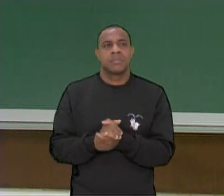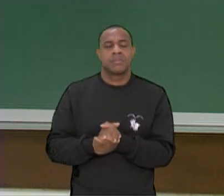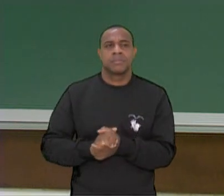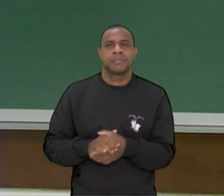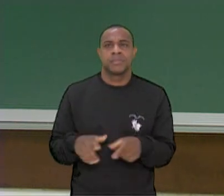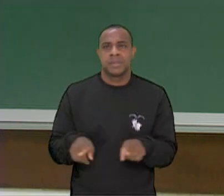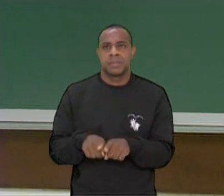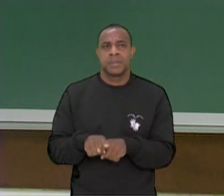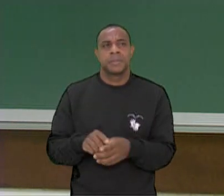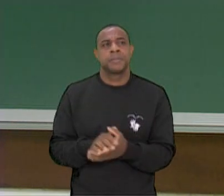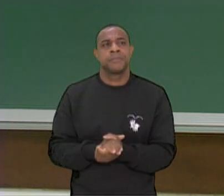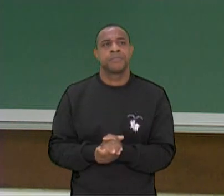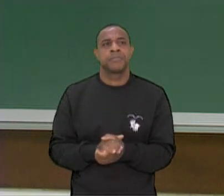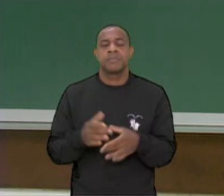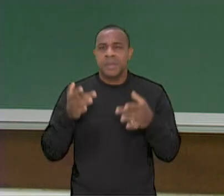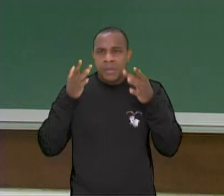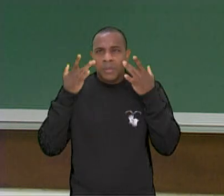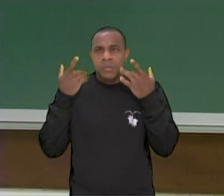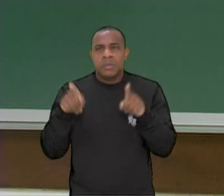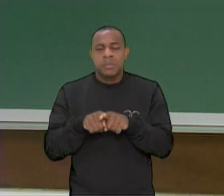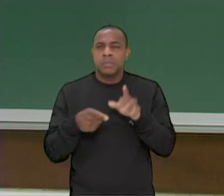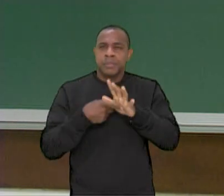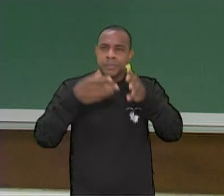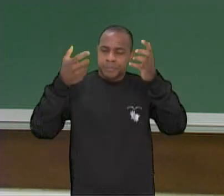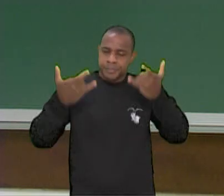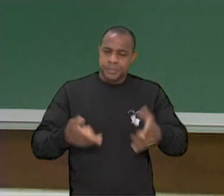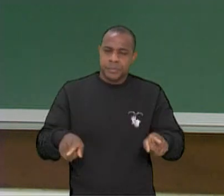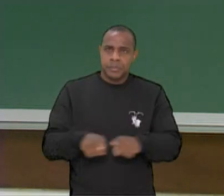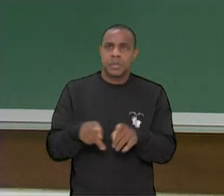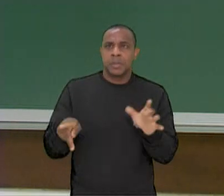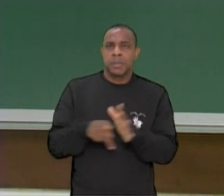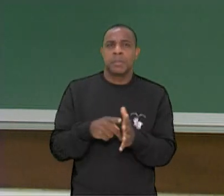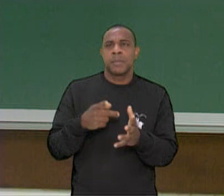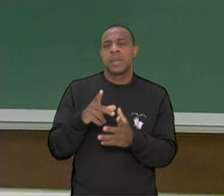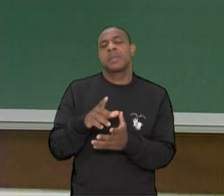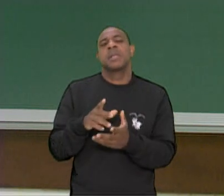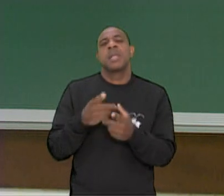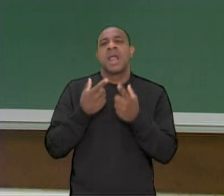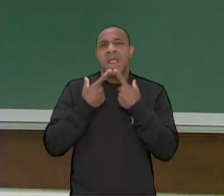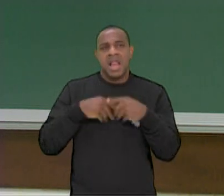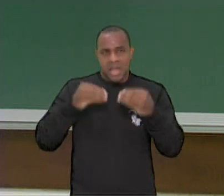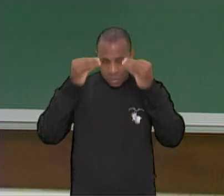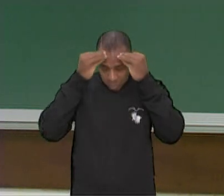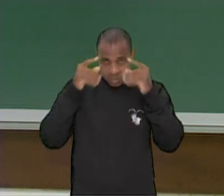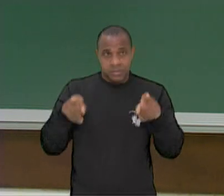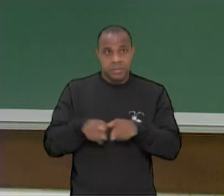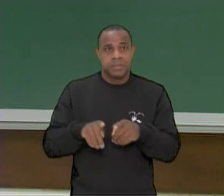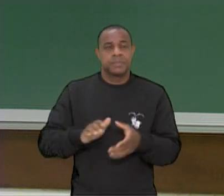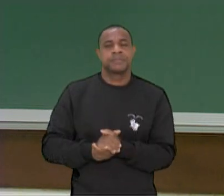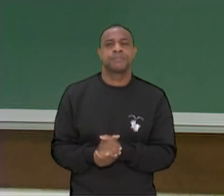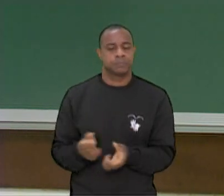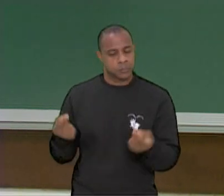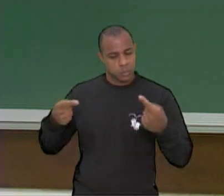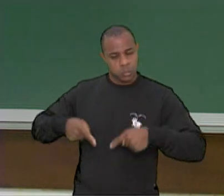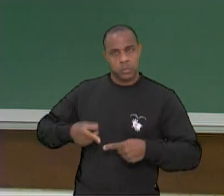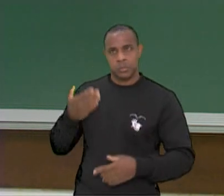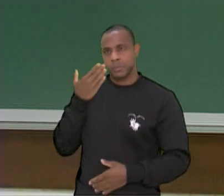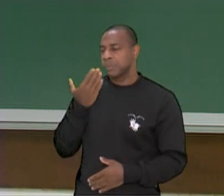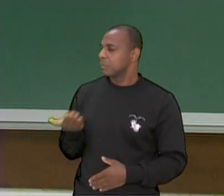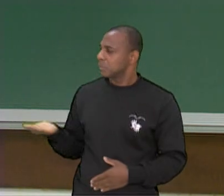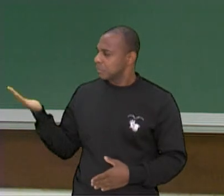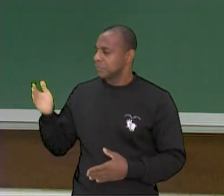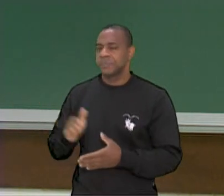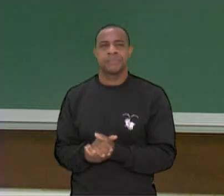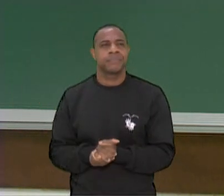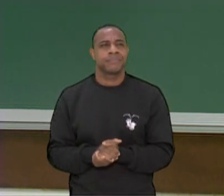a metalinguagem? O teatro explicando a própria linguagem. Vem chegando um quiz aqui, vamos lá,